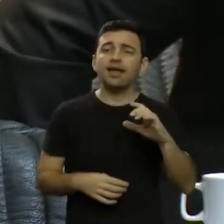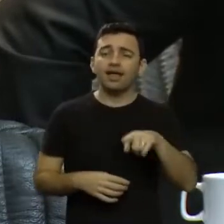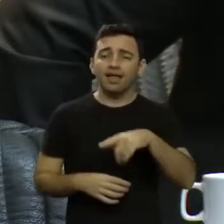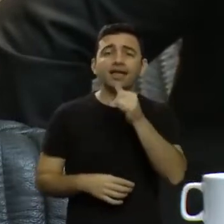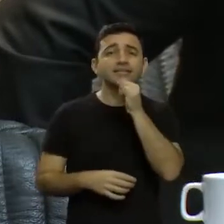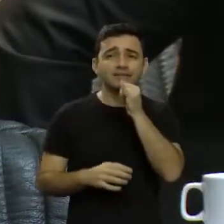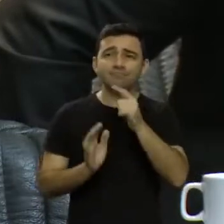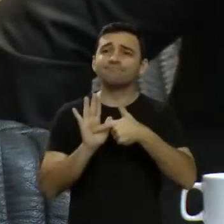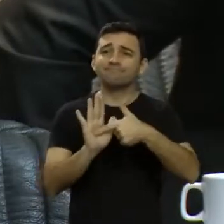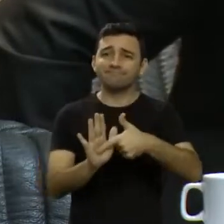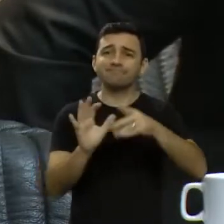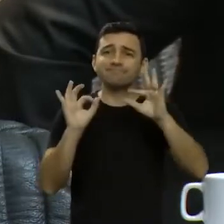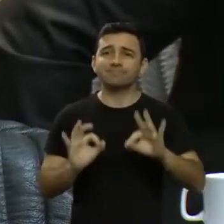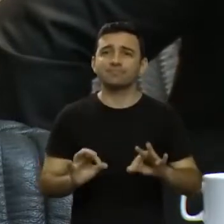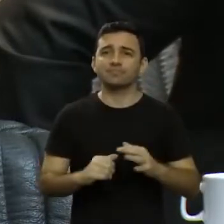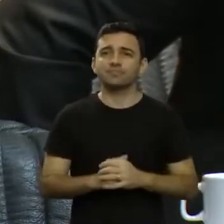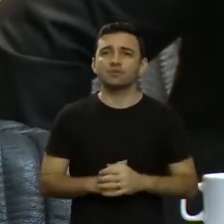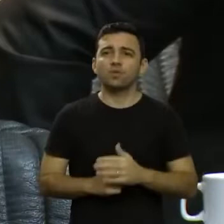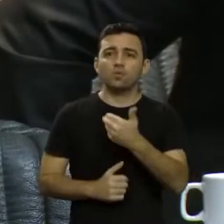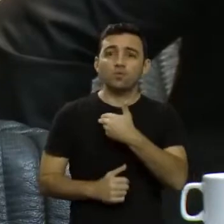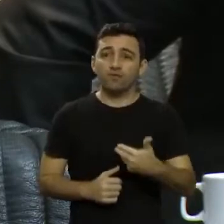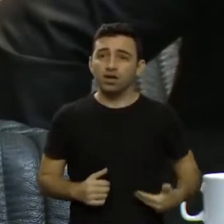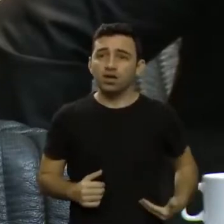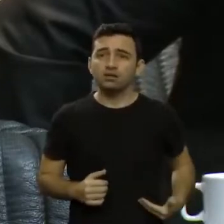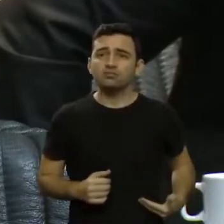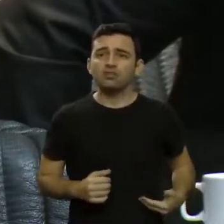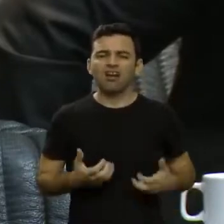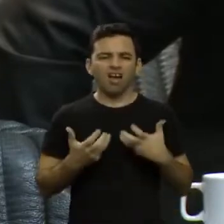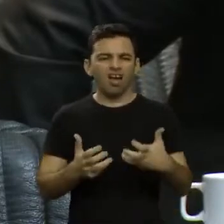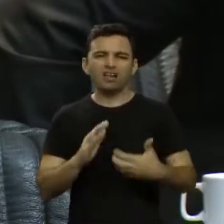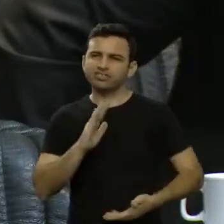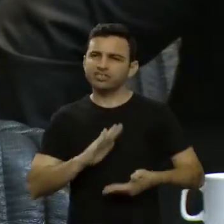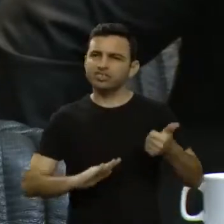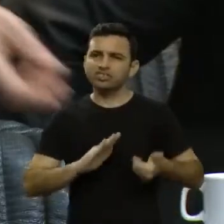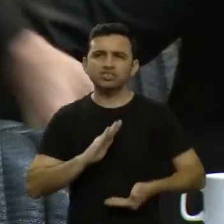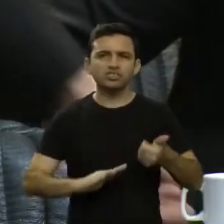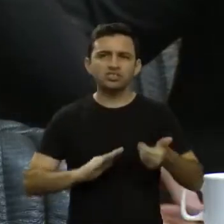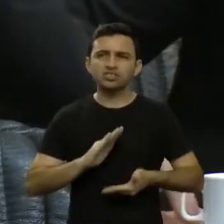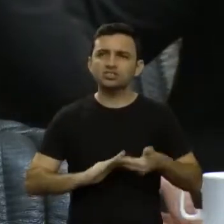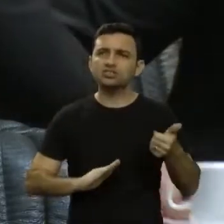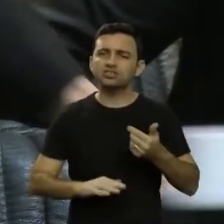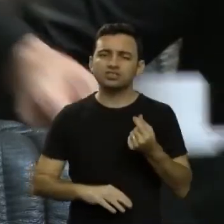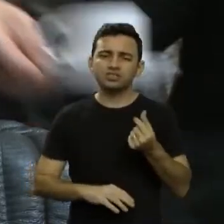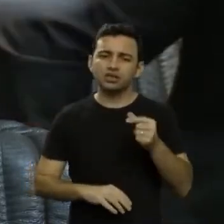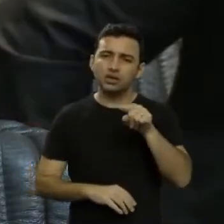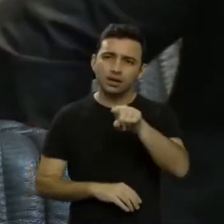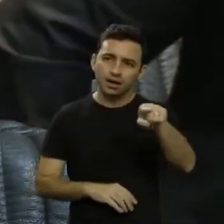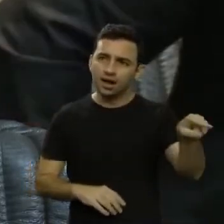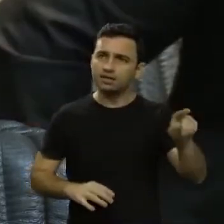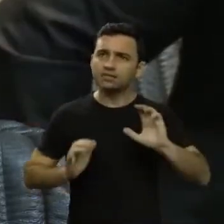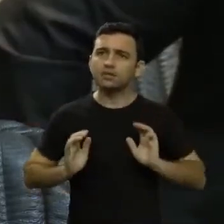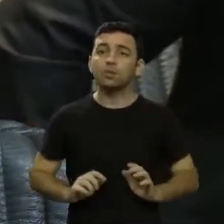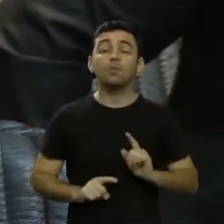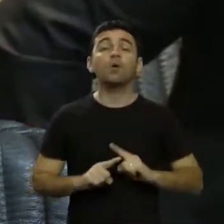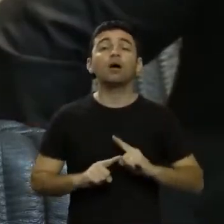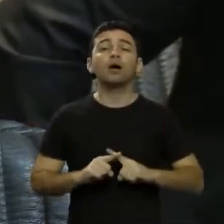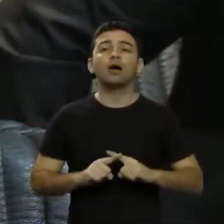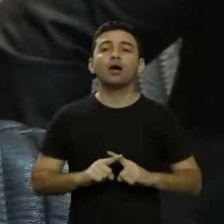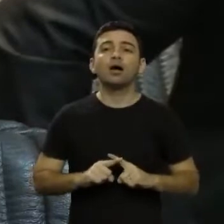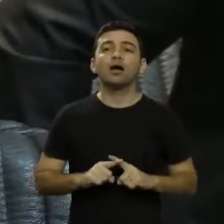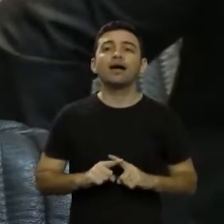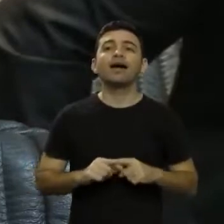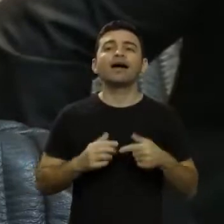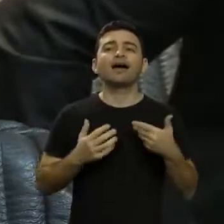disso. É o Estado agindo para tirar cada vez mais dinheiro do cidadão. Para quê? Para